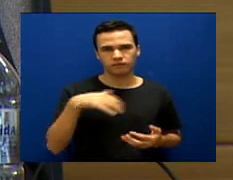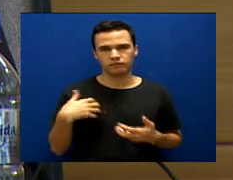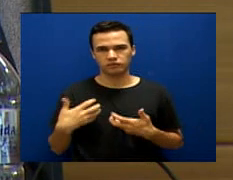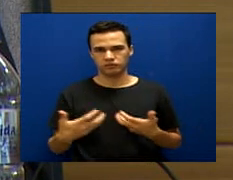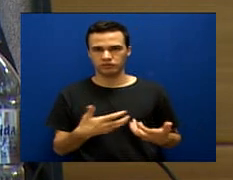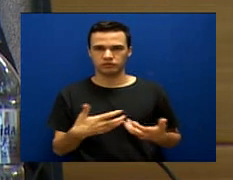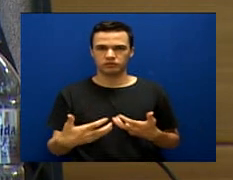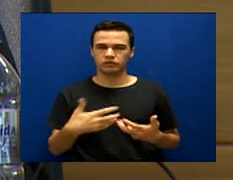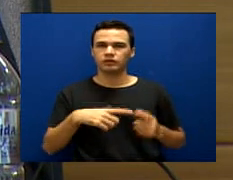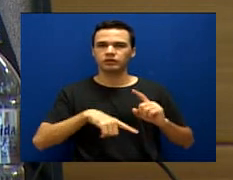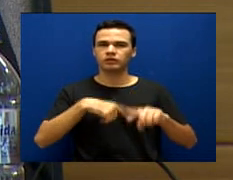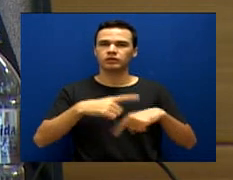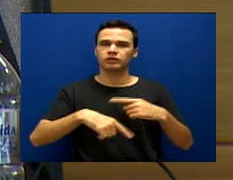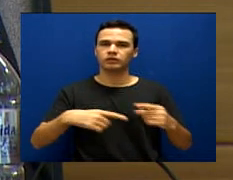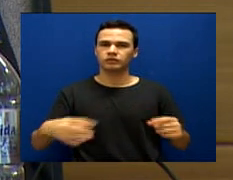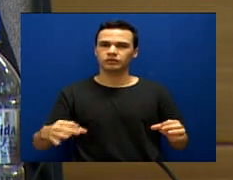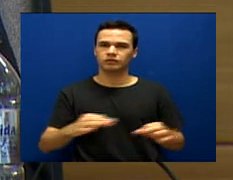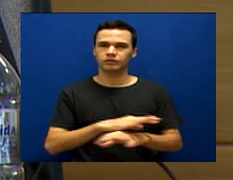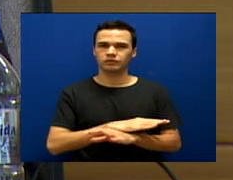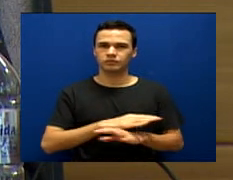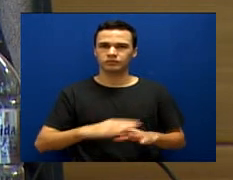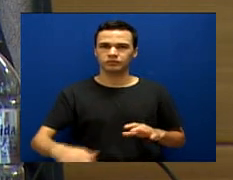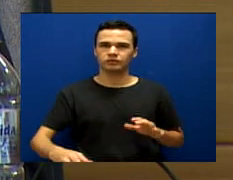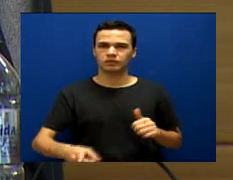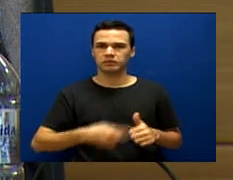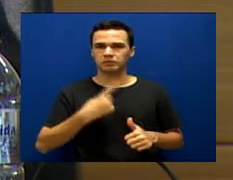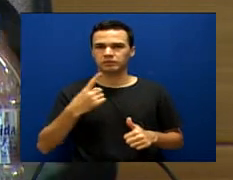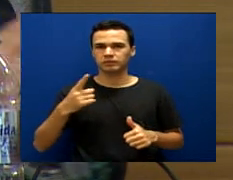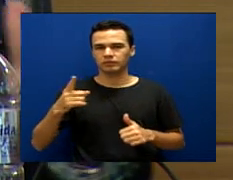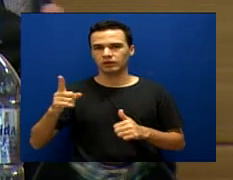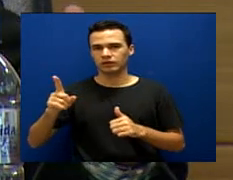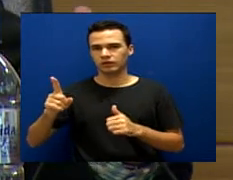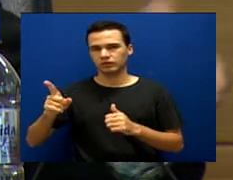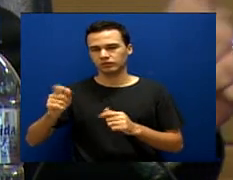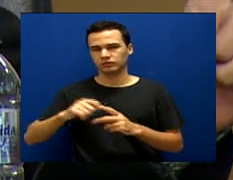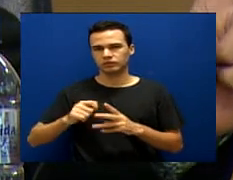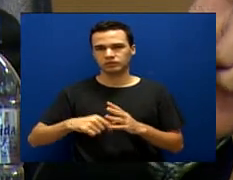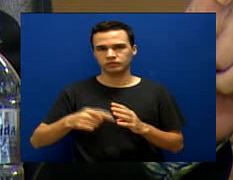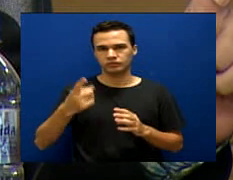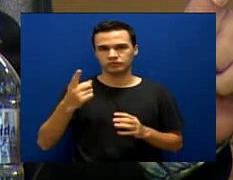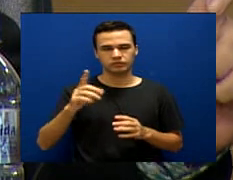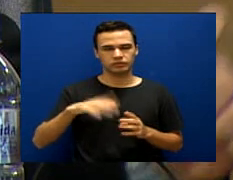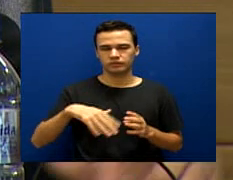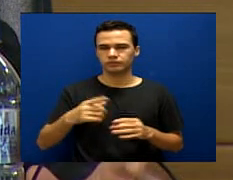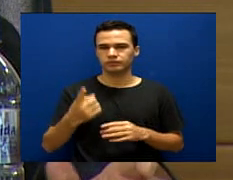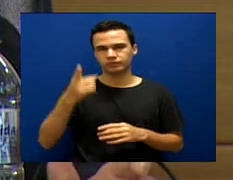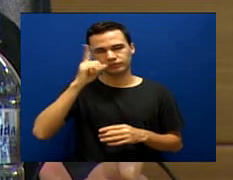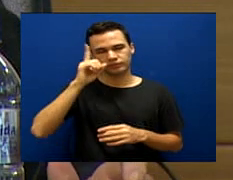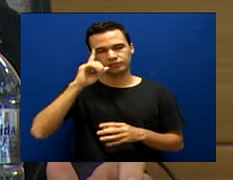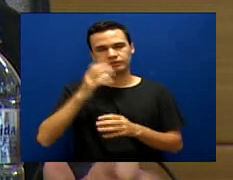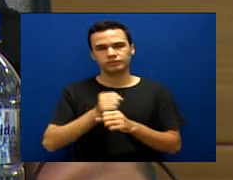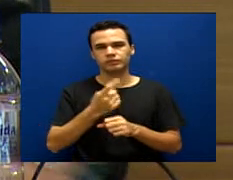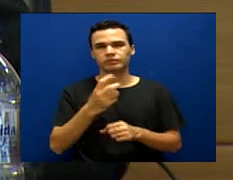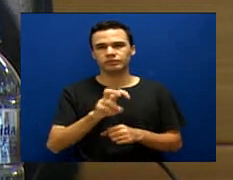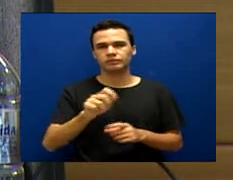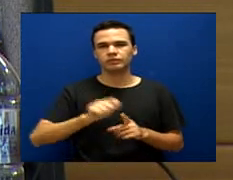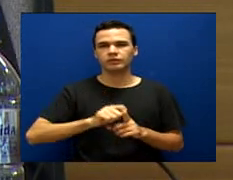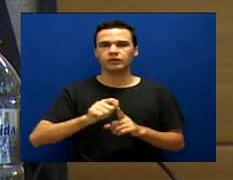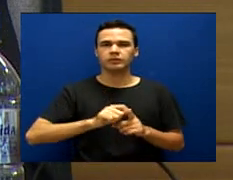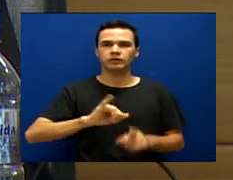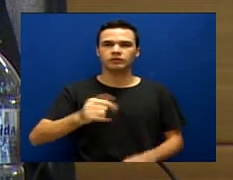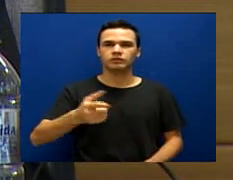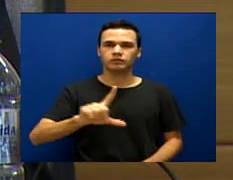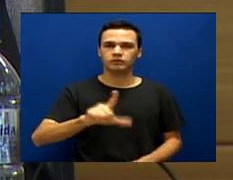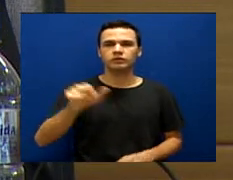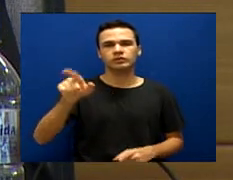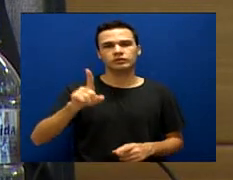se no final, lá para a primeira quinzena, o recesso, lembra? Primeira quinzena de julho. Julho, né?